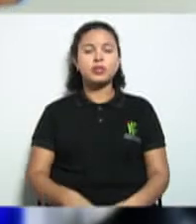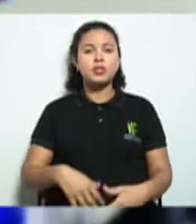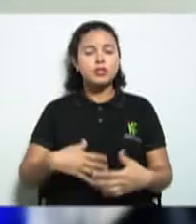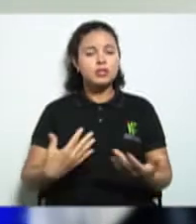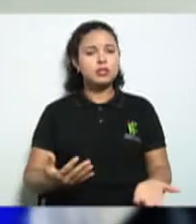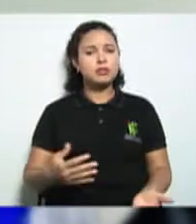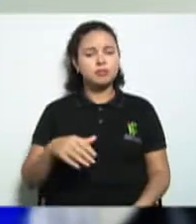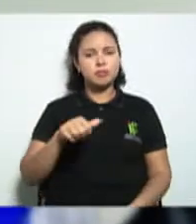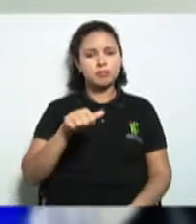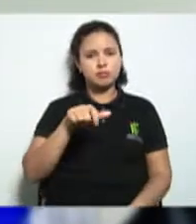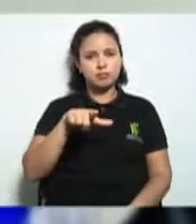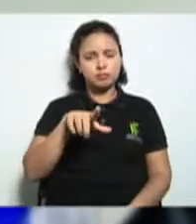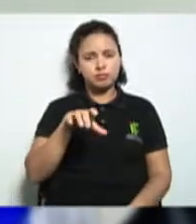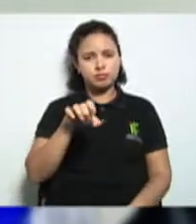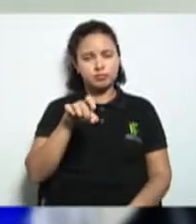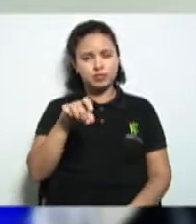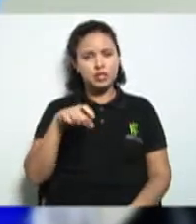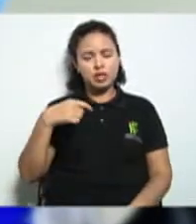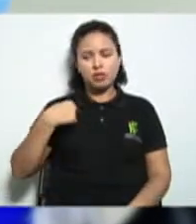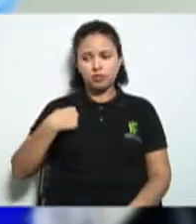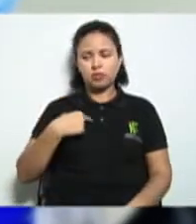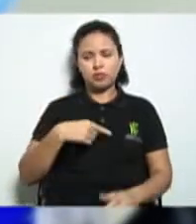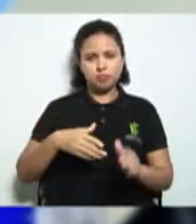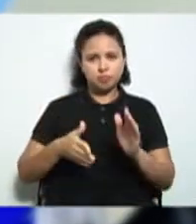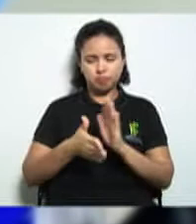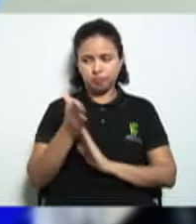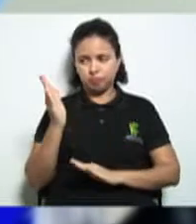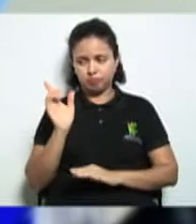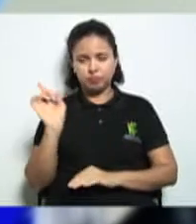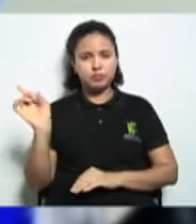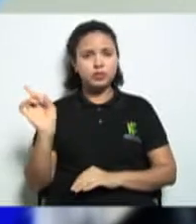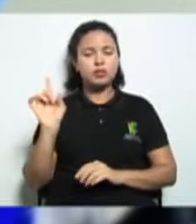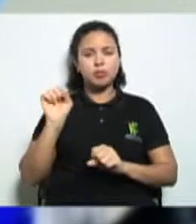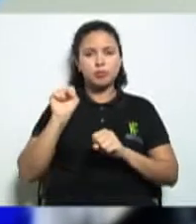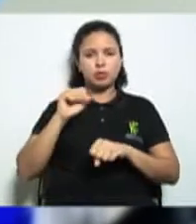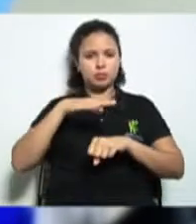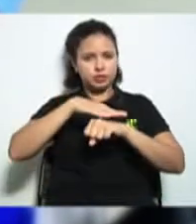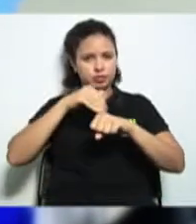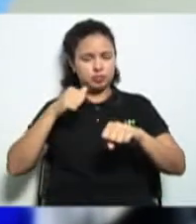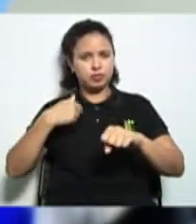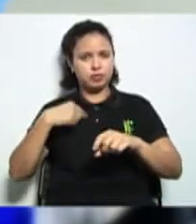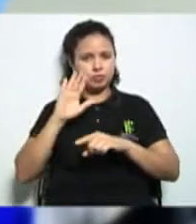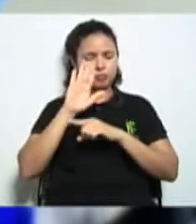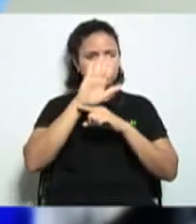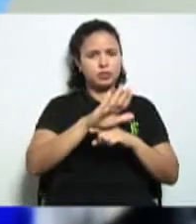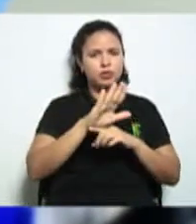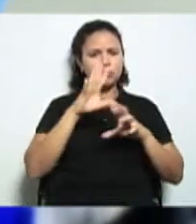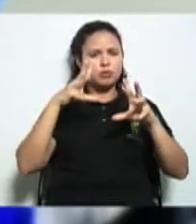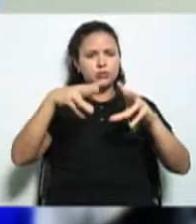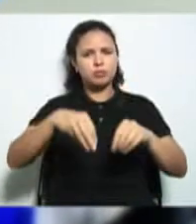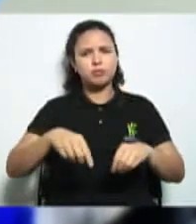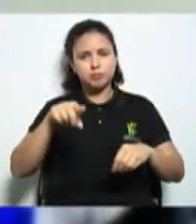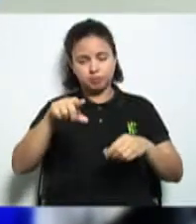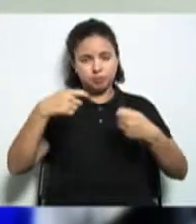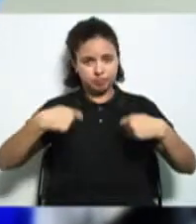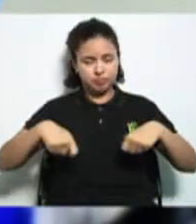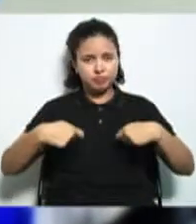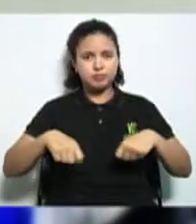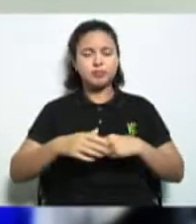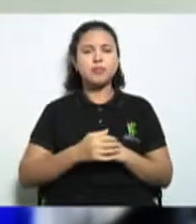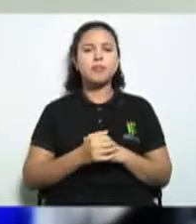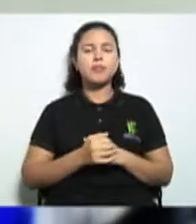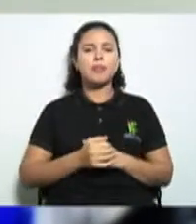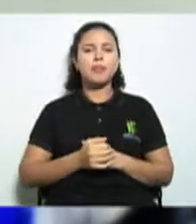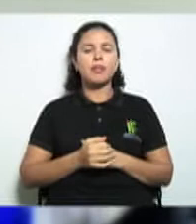Alexia. Ó, eu vou estar lá dentro agora, aí tudo que você precisar, você pode estar me chamando que eu vou te ajudar em tudo que você precisar, tá?